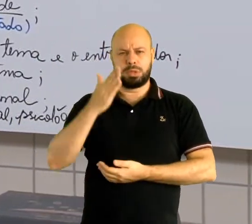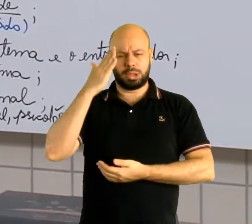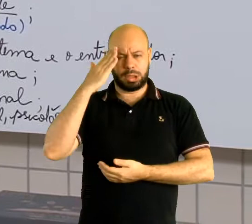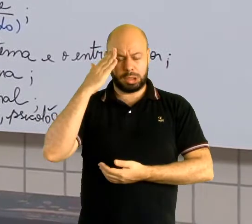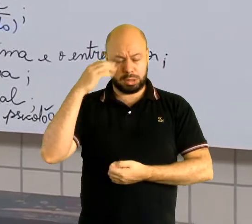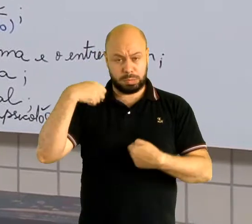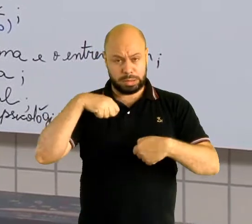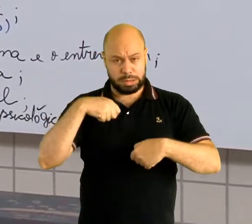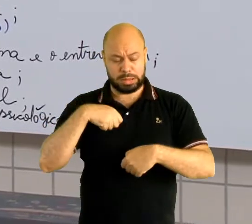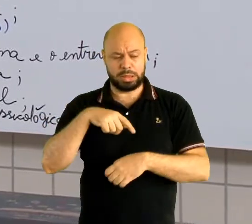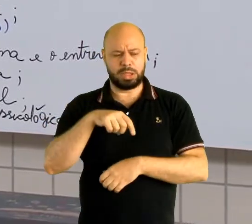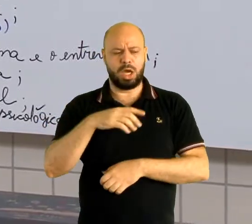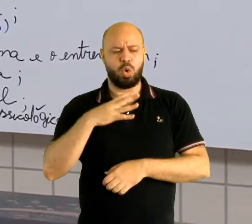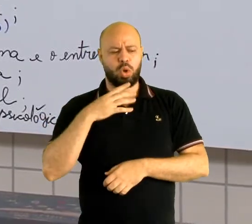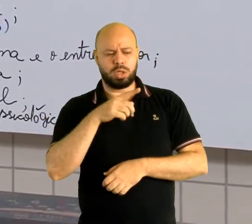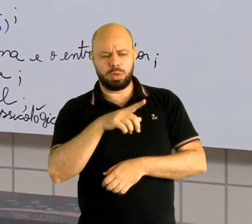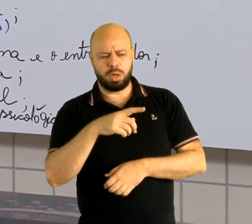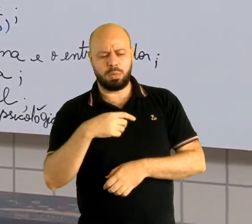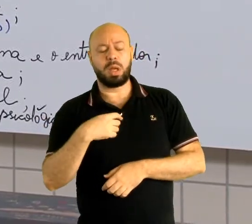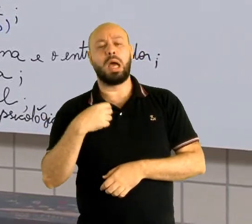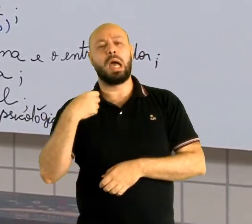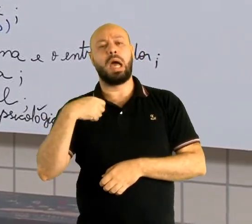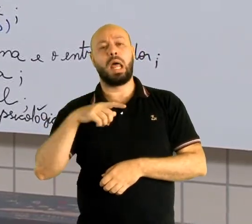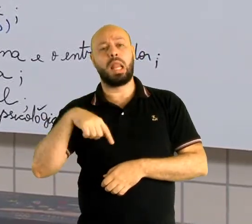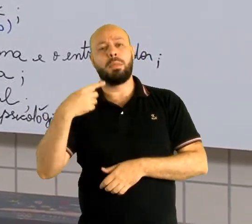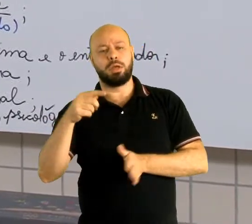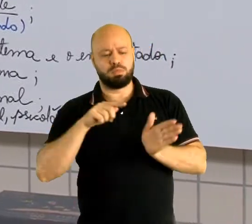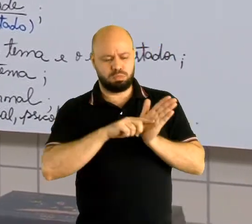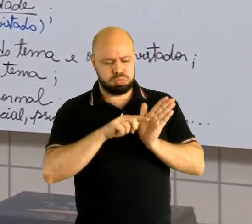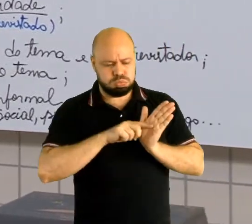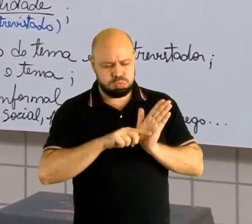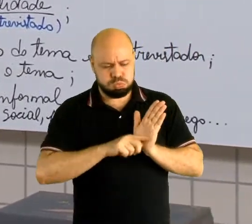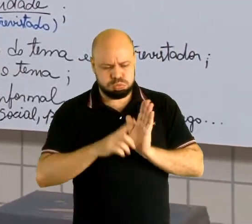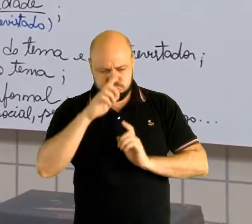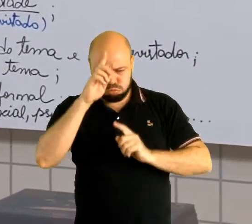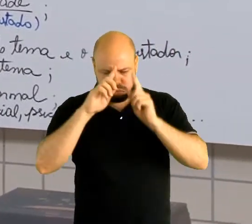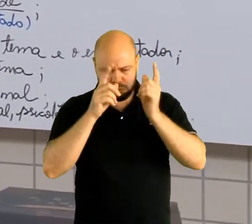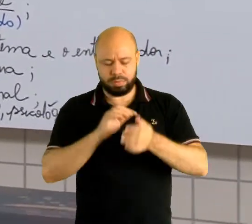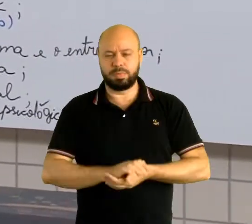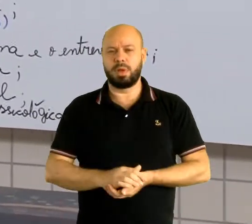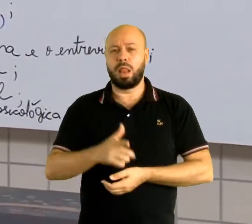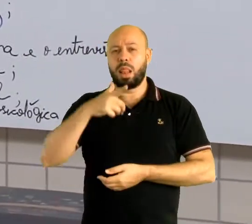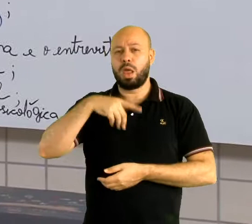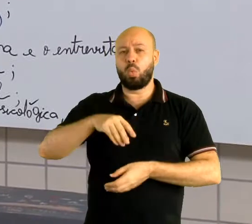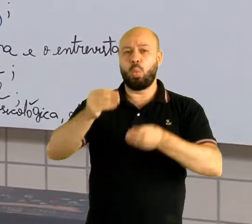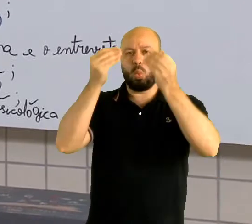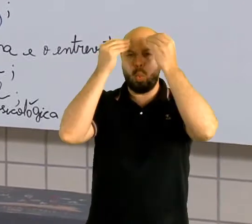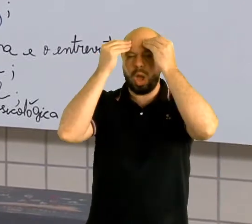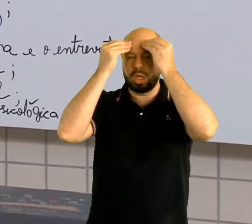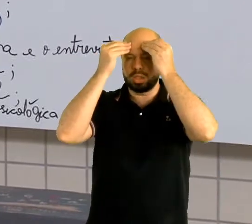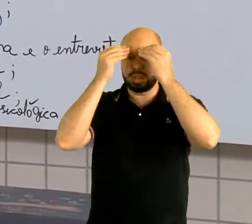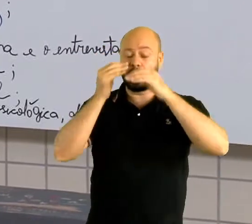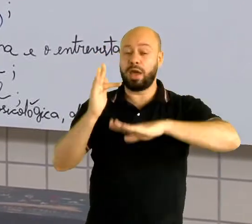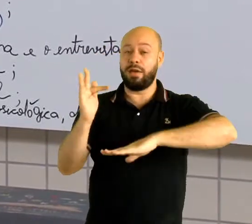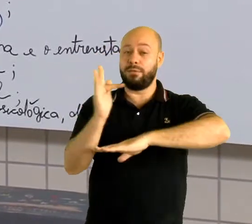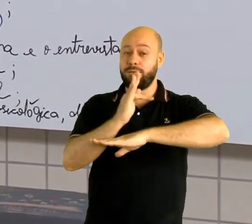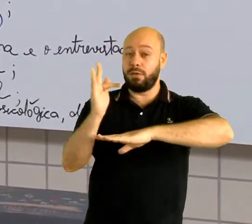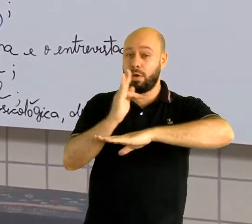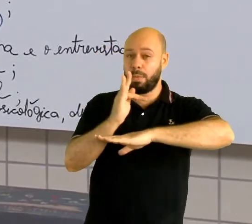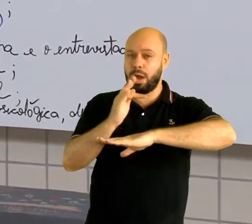para você criar as suas perguntas. Linguagem. Eu uso uma linguagem formal quando eu